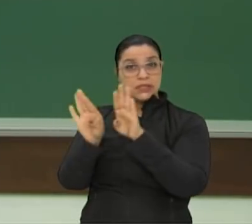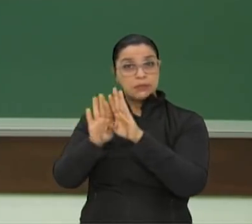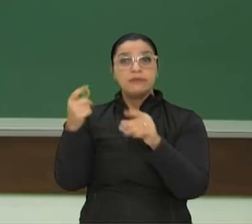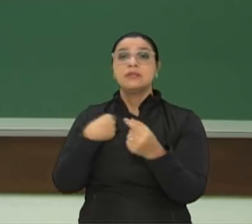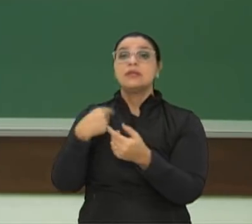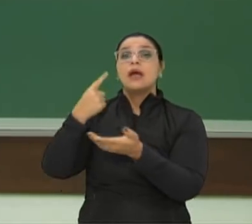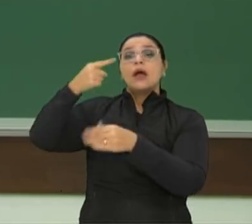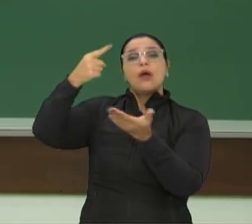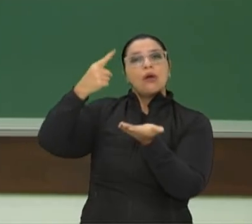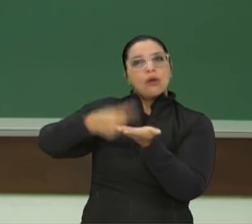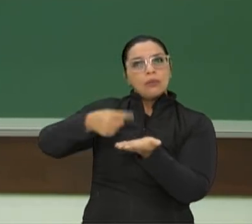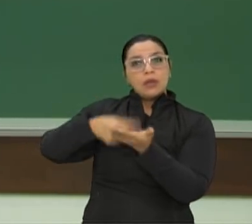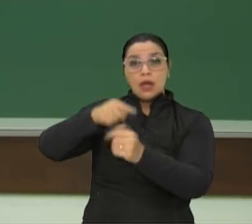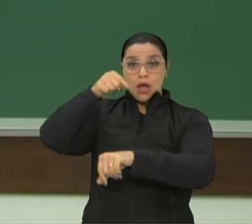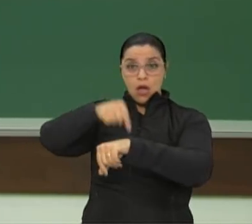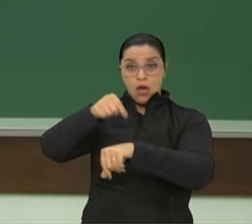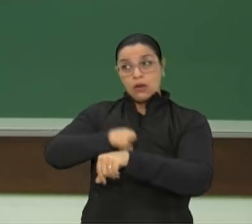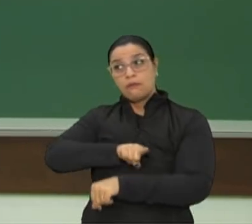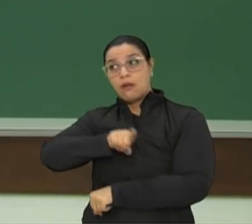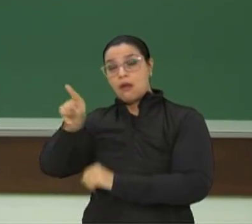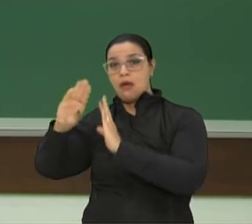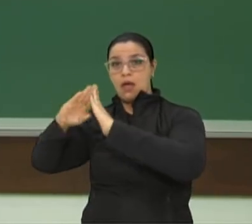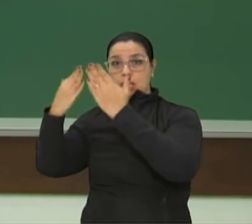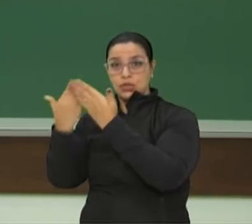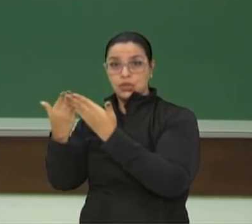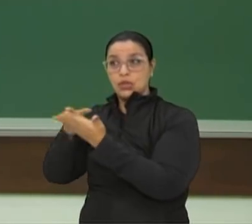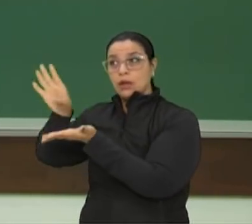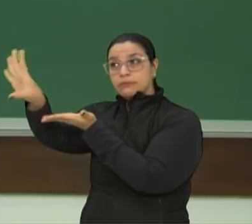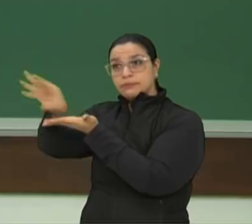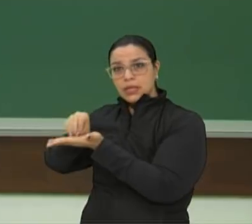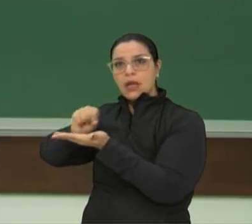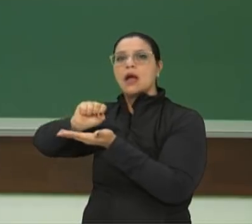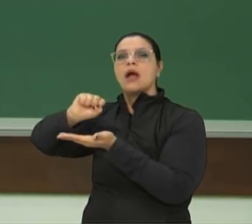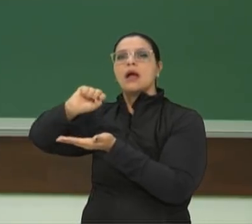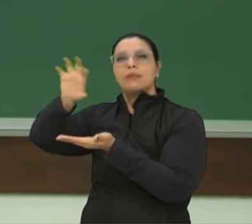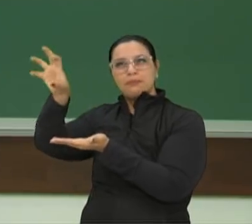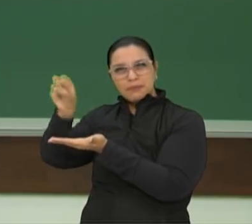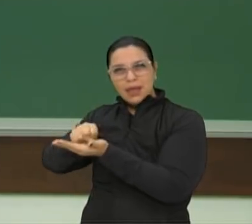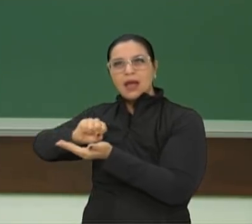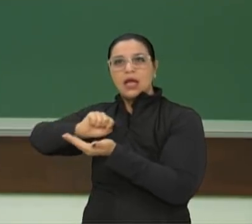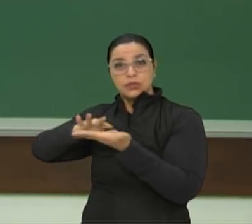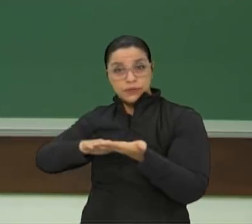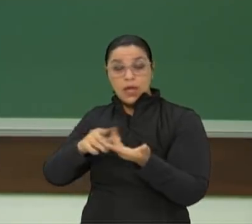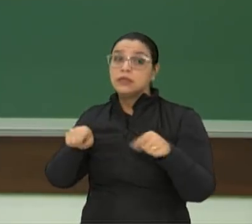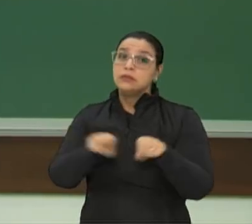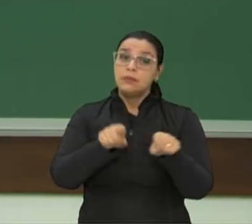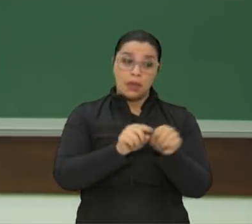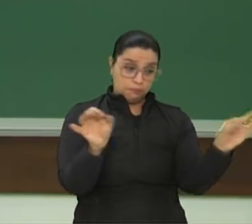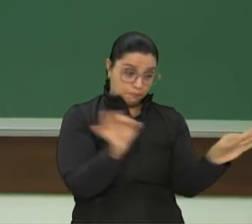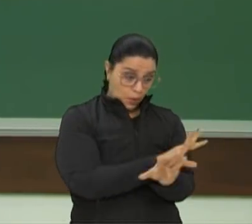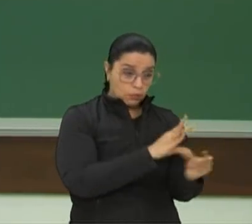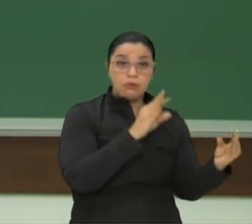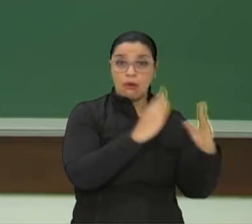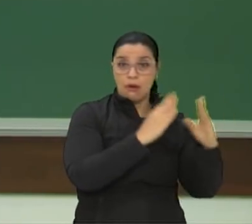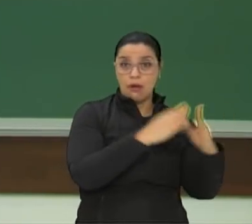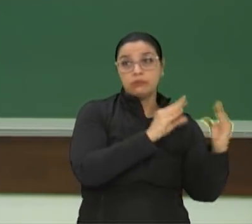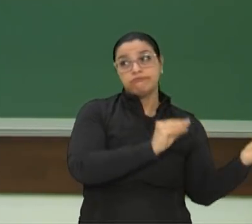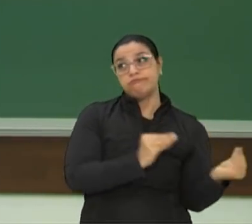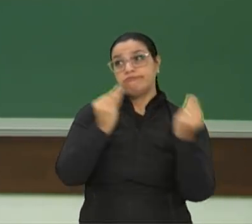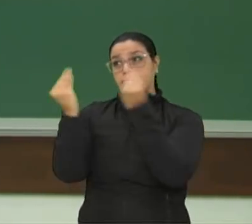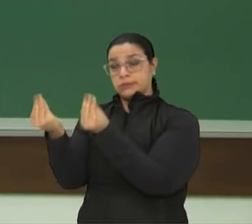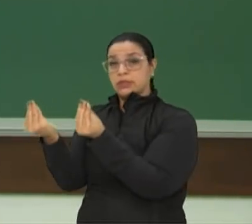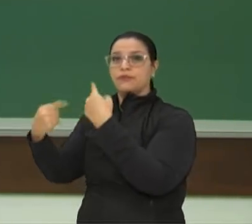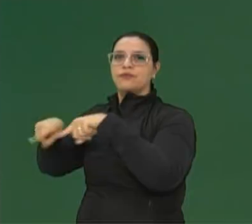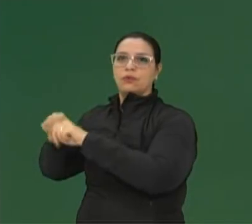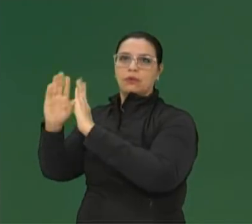de agendar um horário para você ir até a sua escola para retirar os trabalhos ou então para entregar os trabalhos que você já realizou, beleza? Então vamos